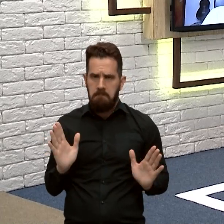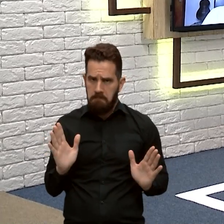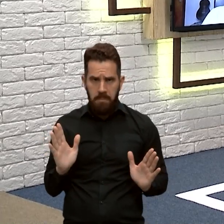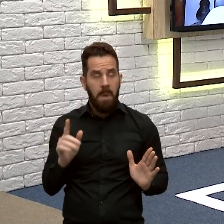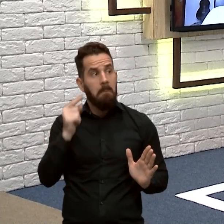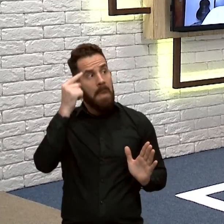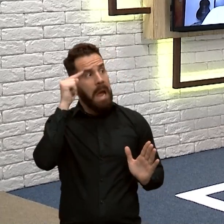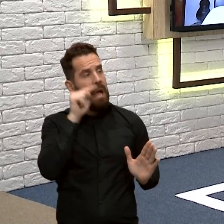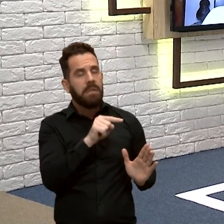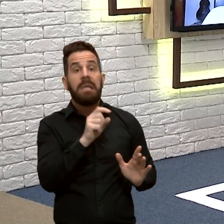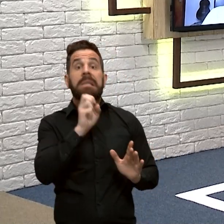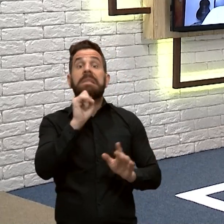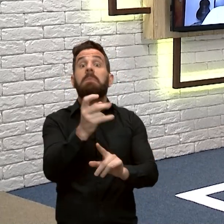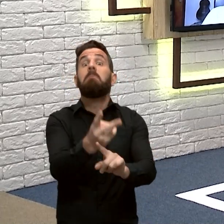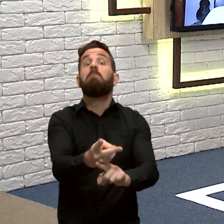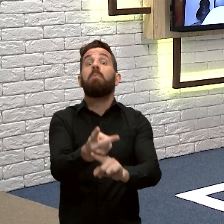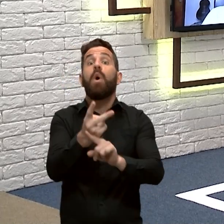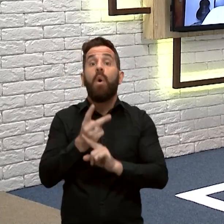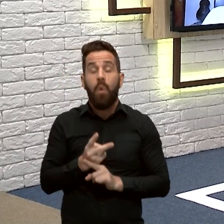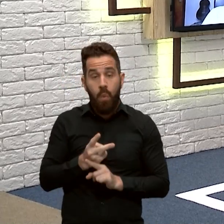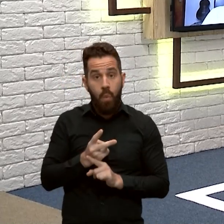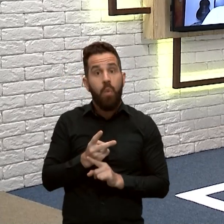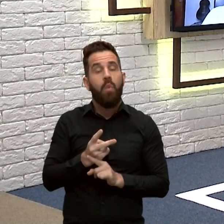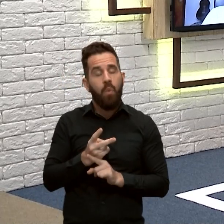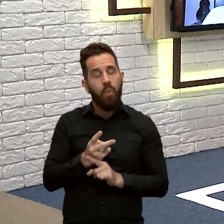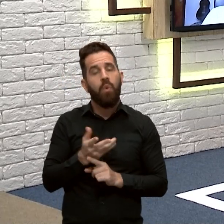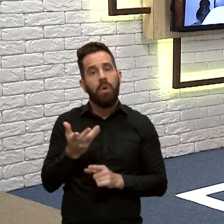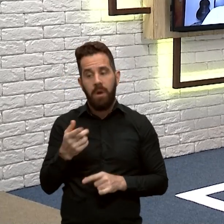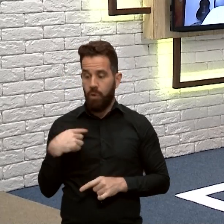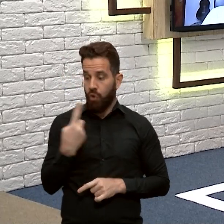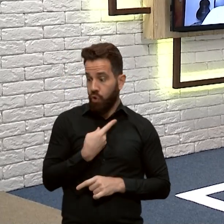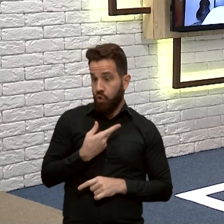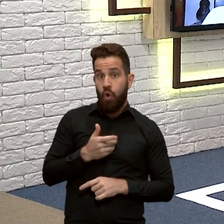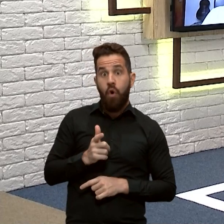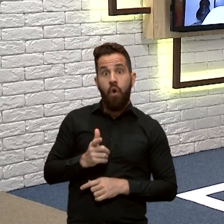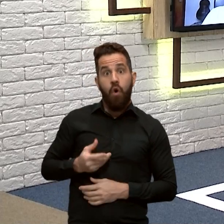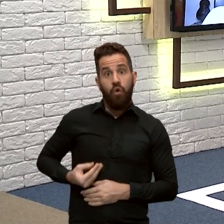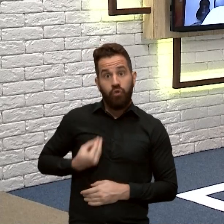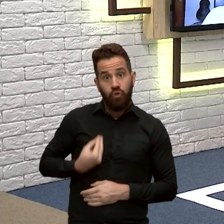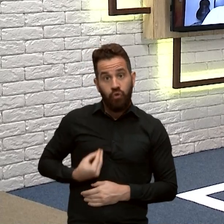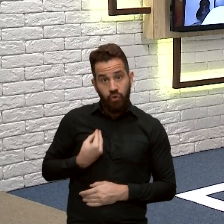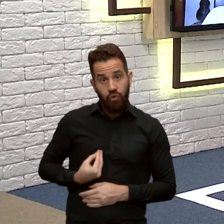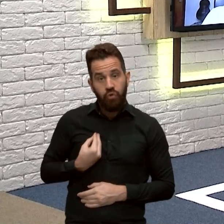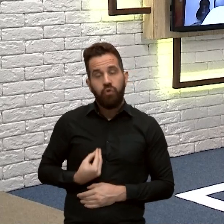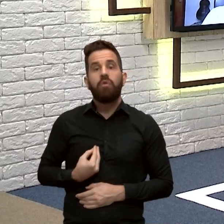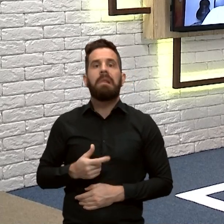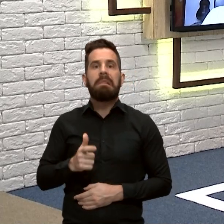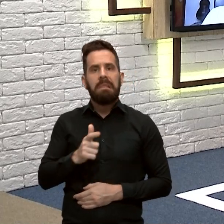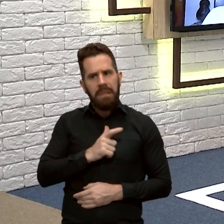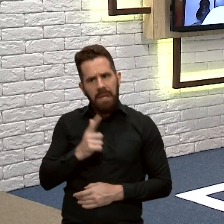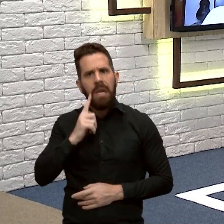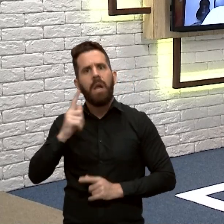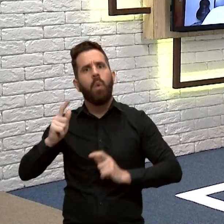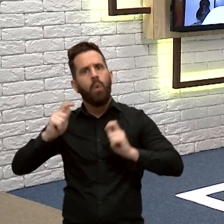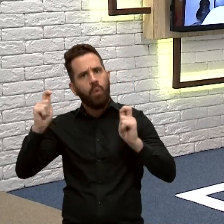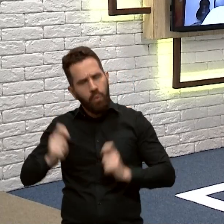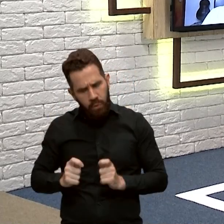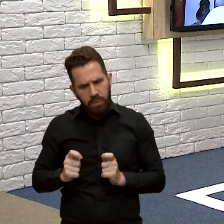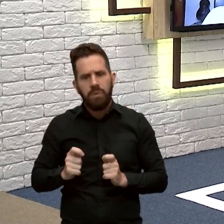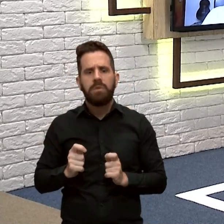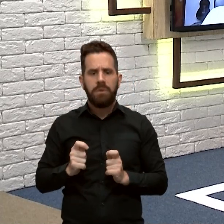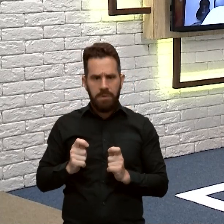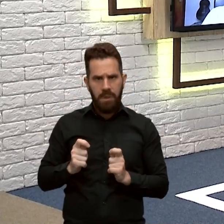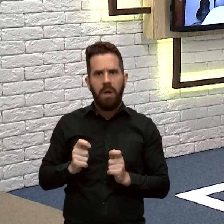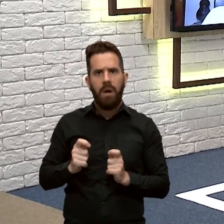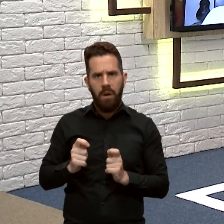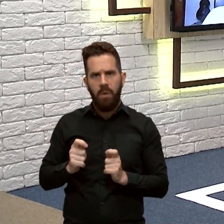quando há uma procura e se a gente tem as condições, né, de atendê-los, mesmo que